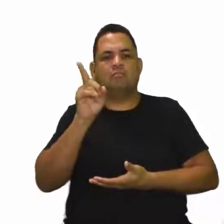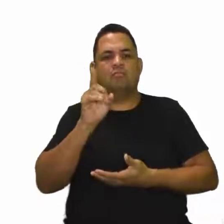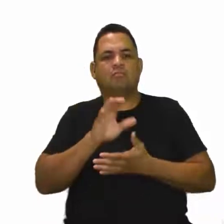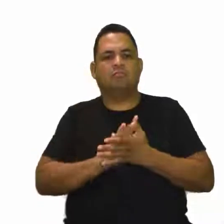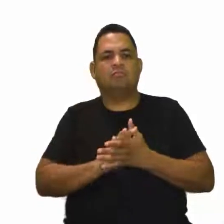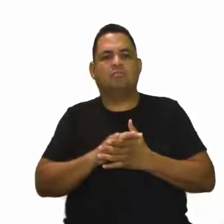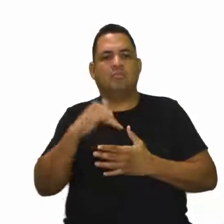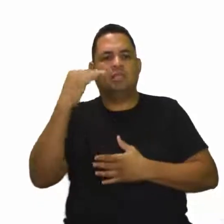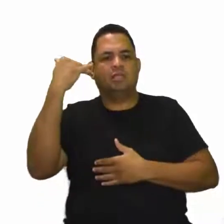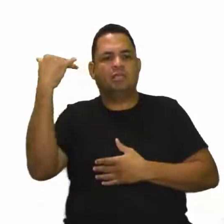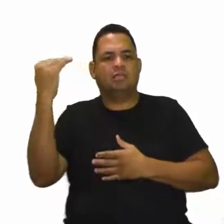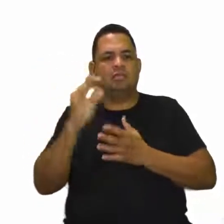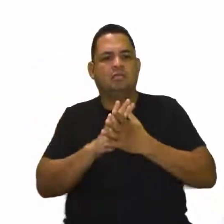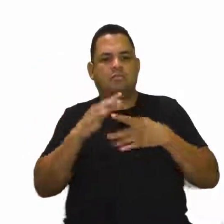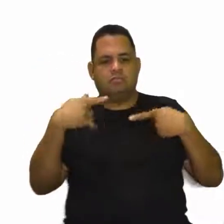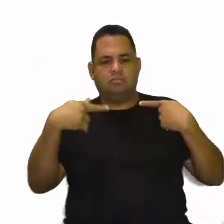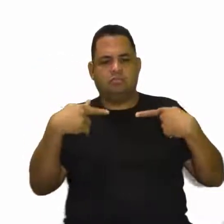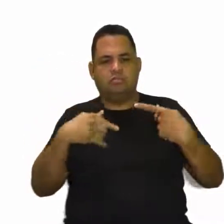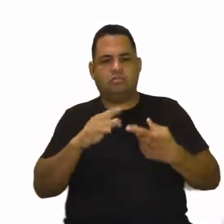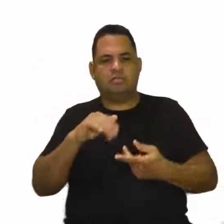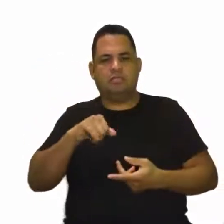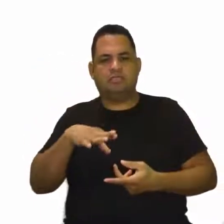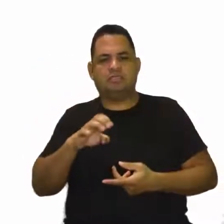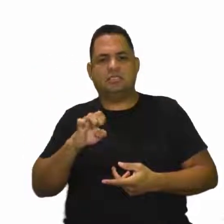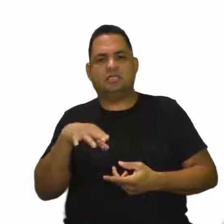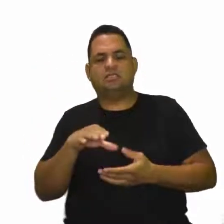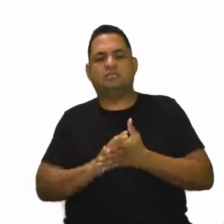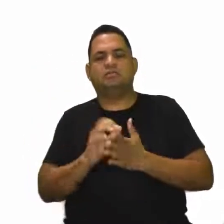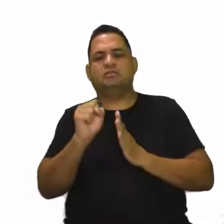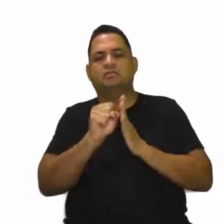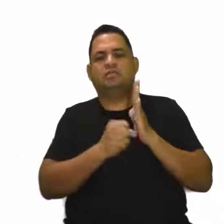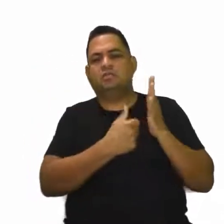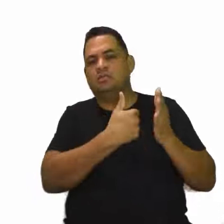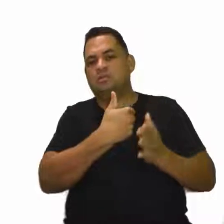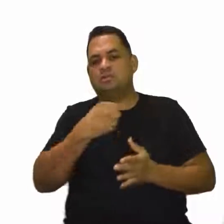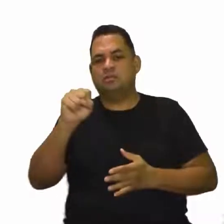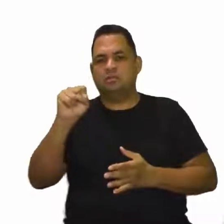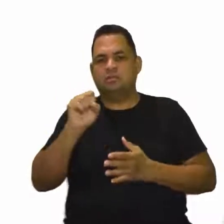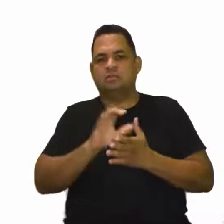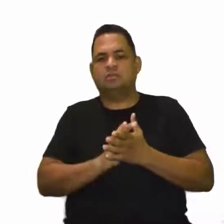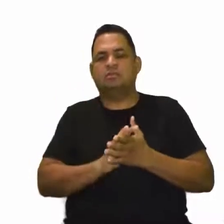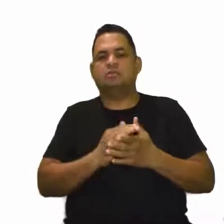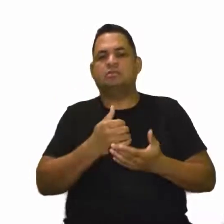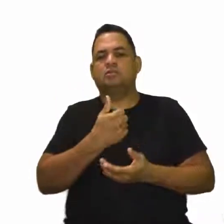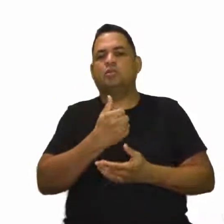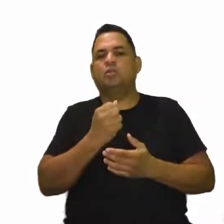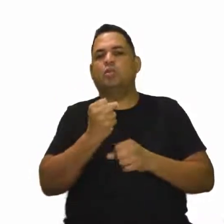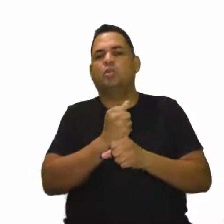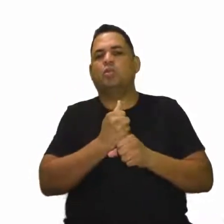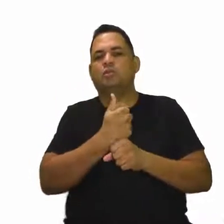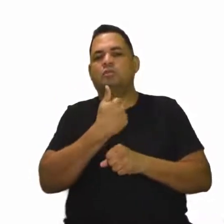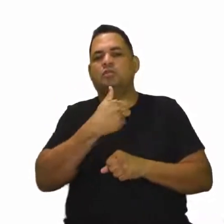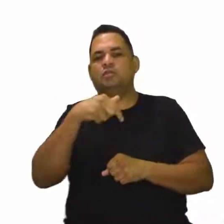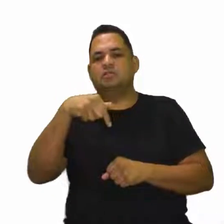famosa Guerra dos Mascates, no século XVIII, que é de 1710